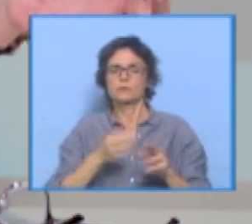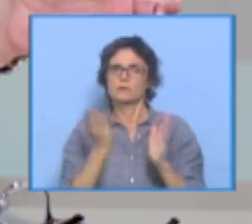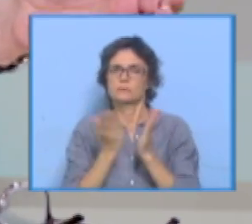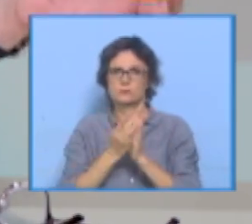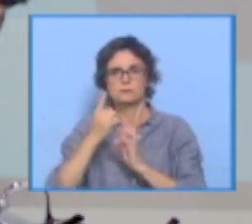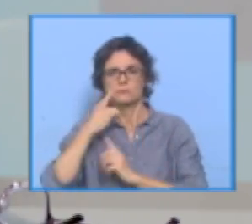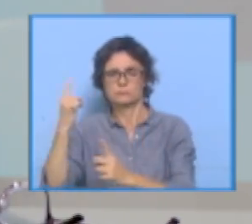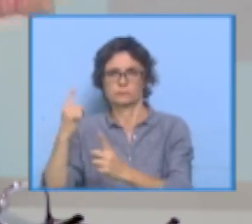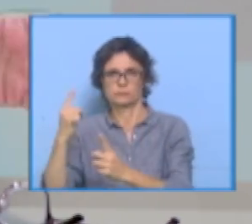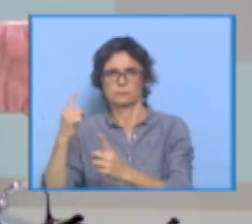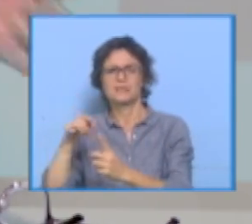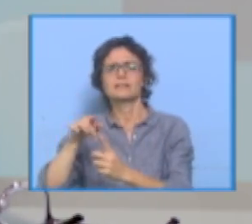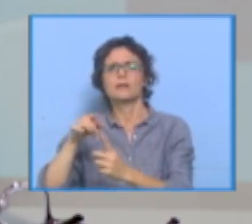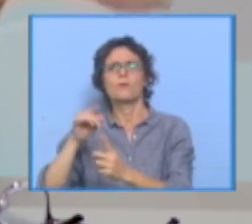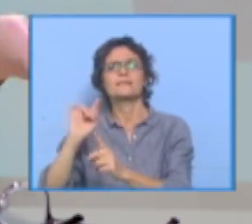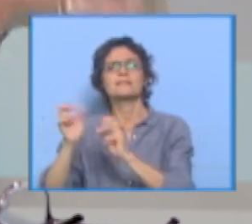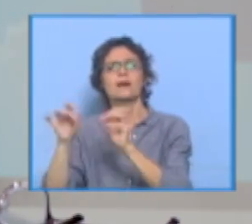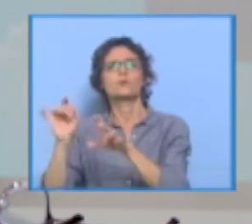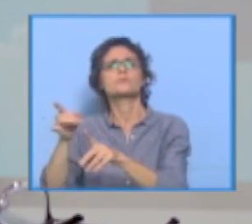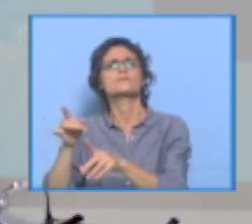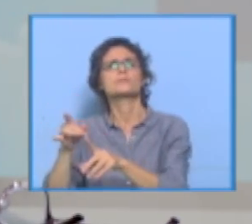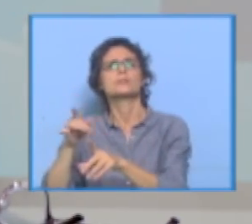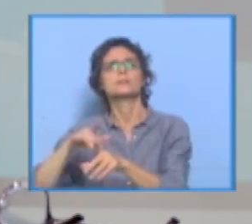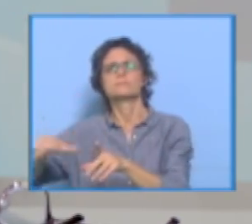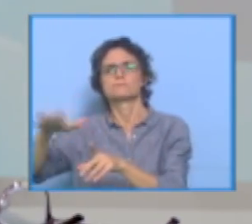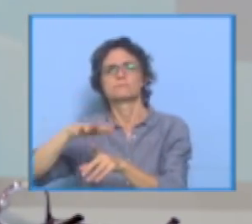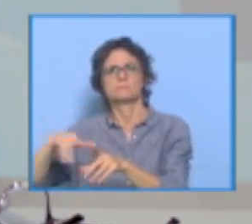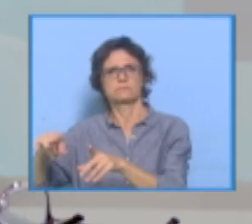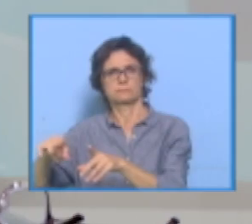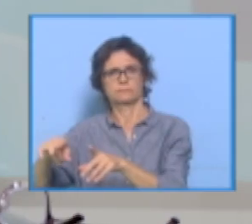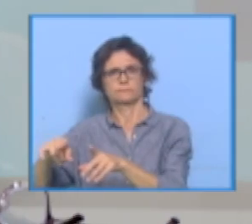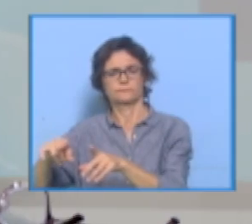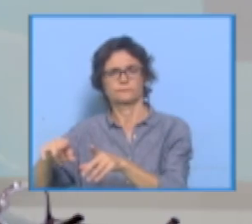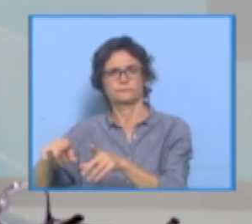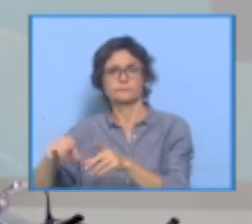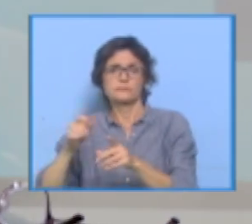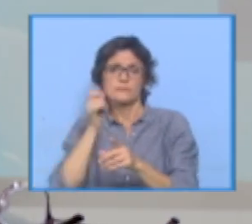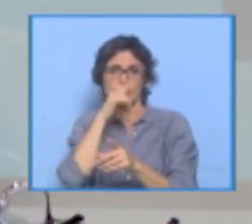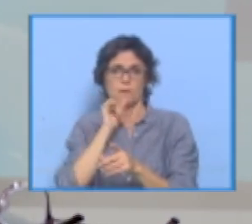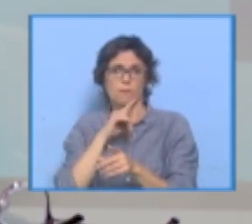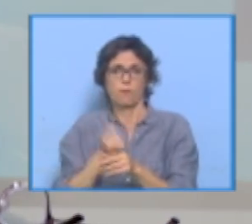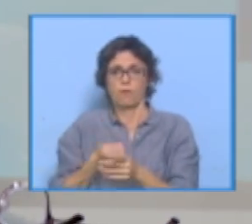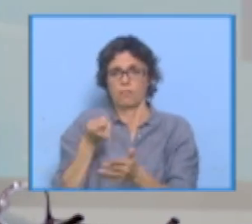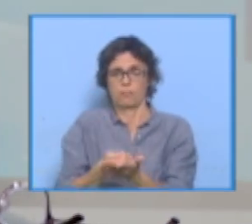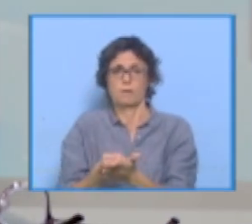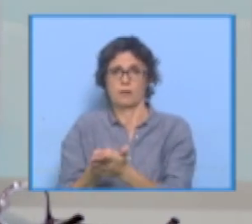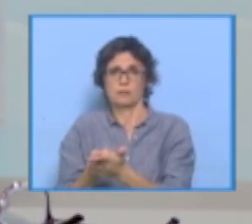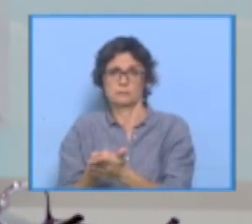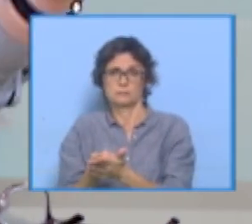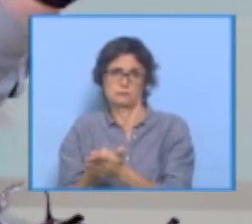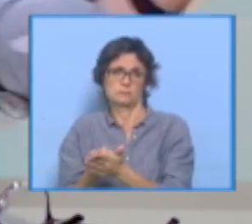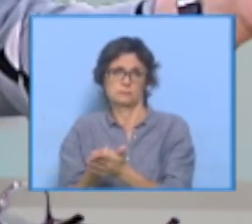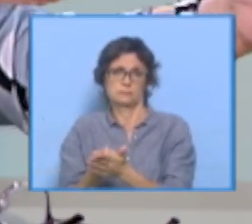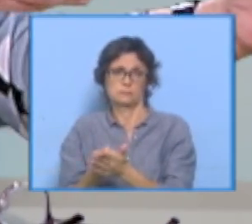ser transferidos estes meninos que estavam no Colégio da Imaculada? Os que puderem pagar, provavelmente, irão